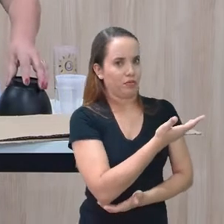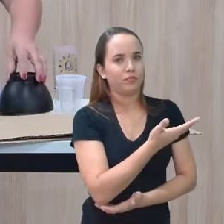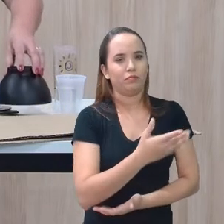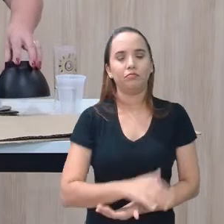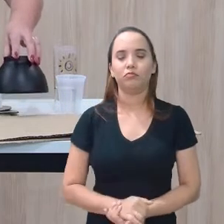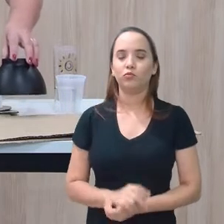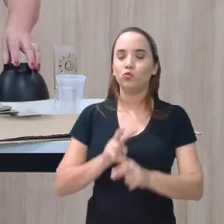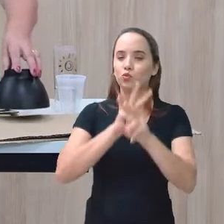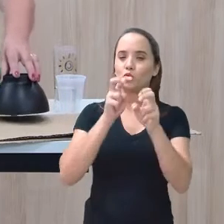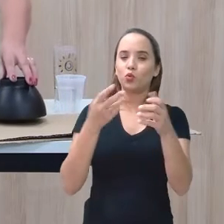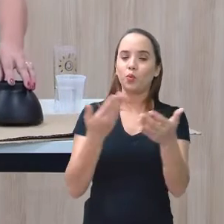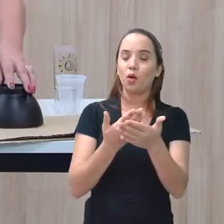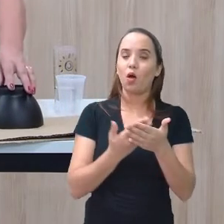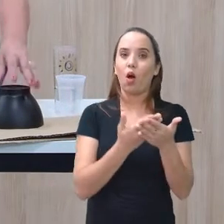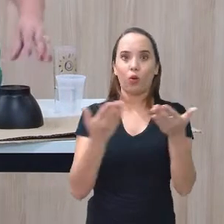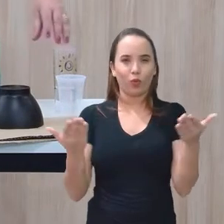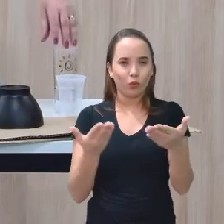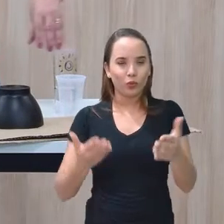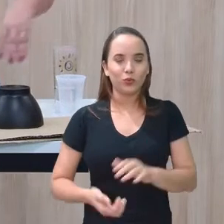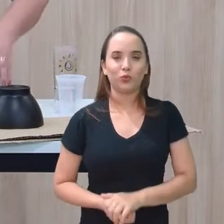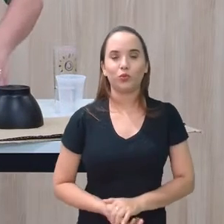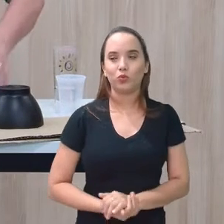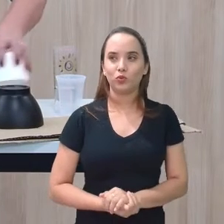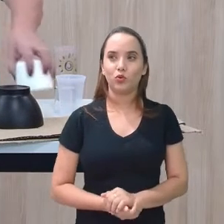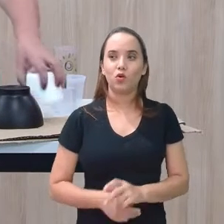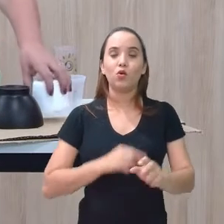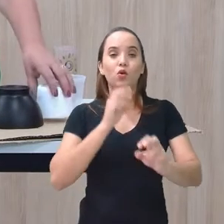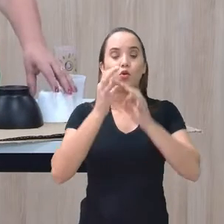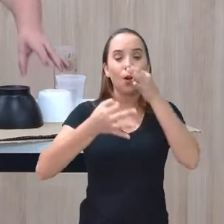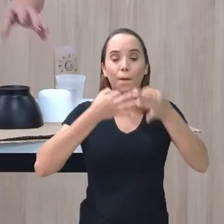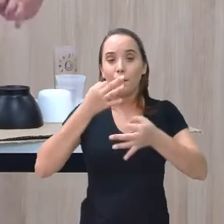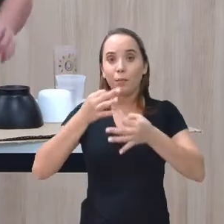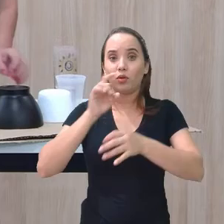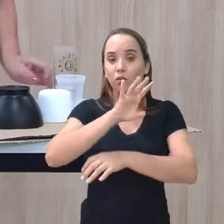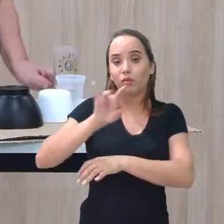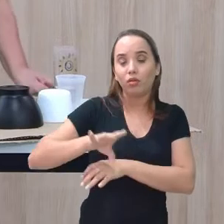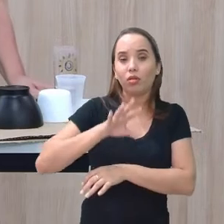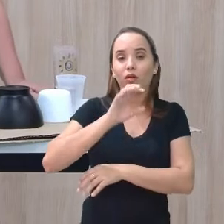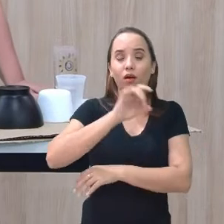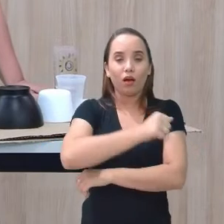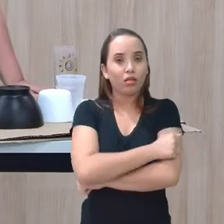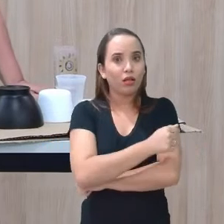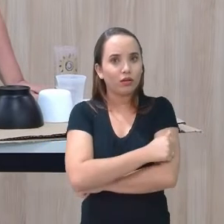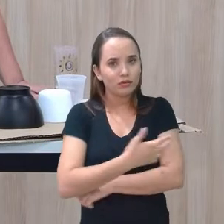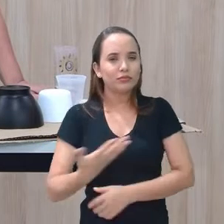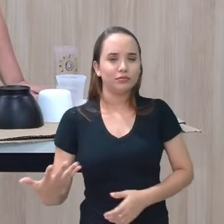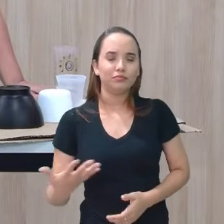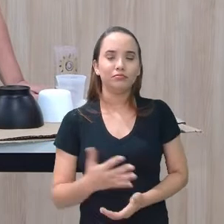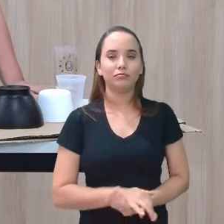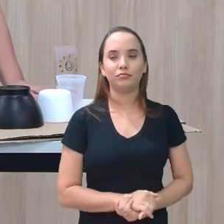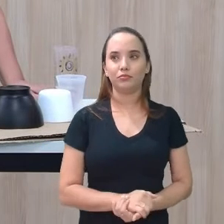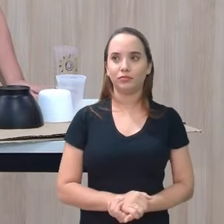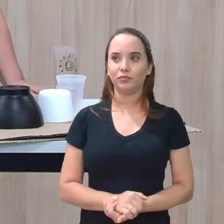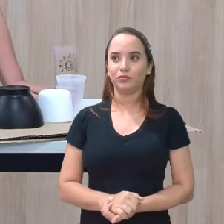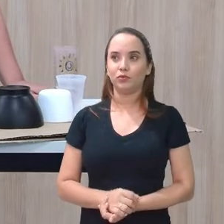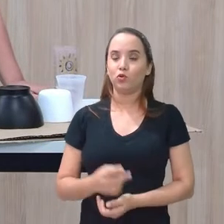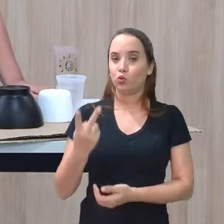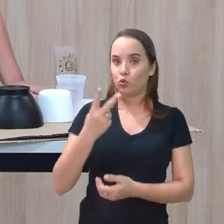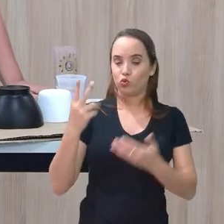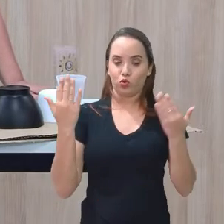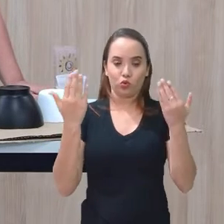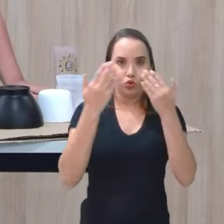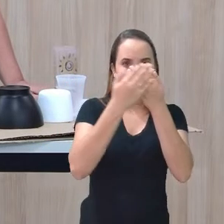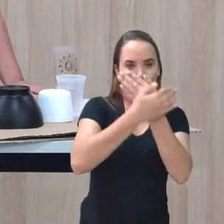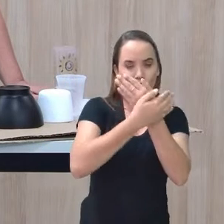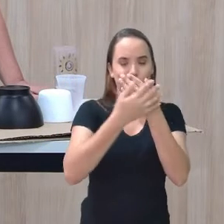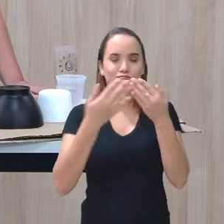da nossa aula, o que é que os nossos alunos acharam de construir um modelo de eclipse, né, de eclipse solar e de eclipse